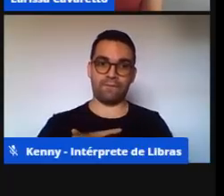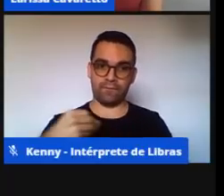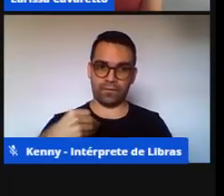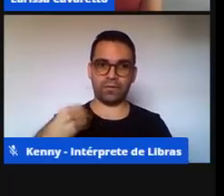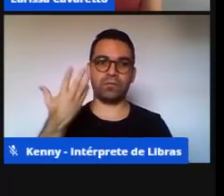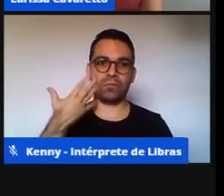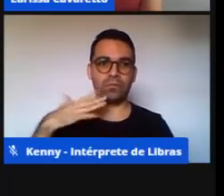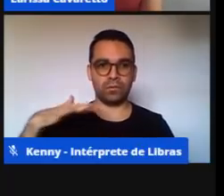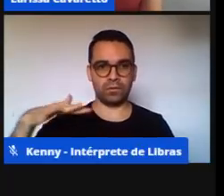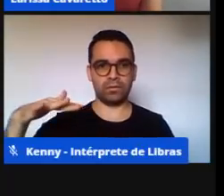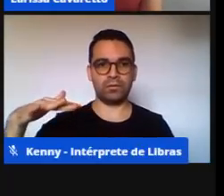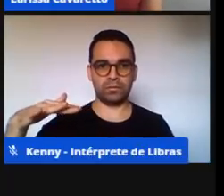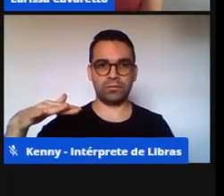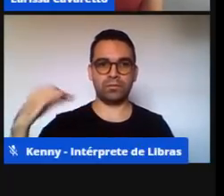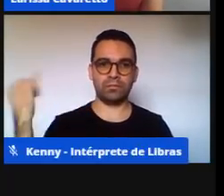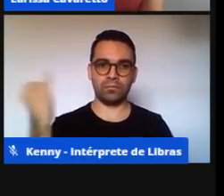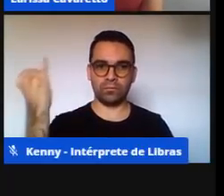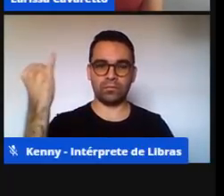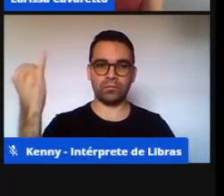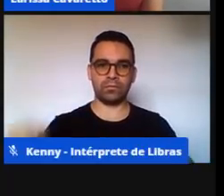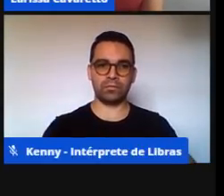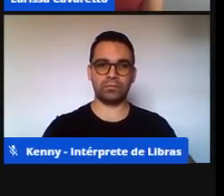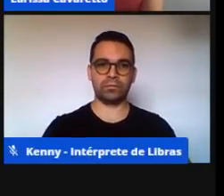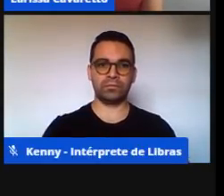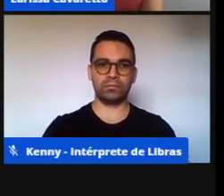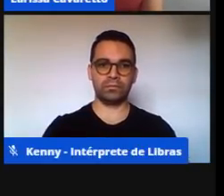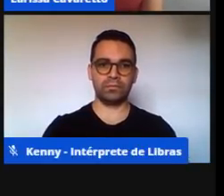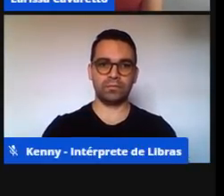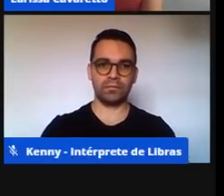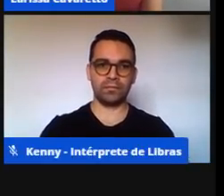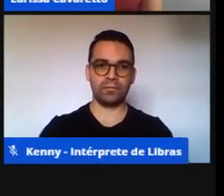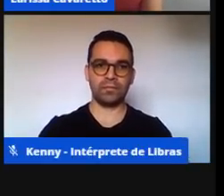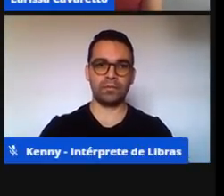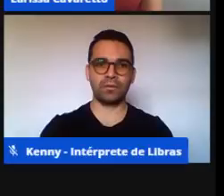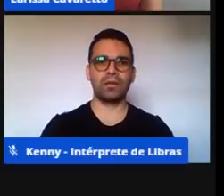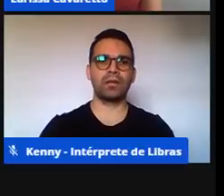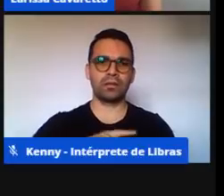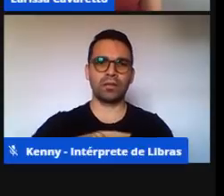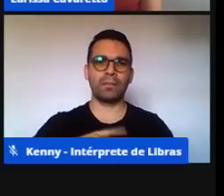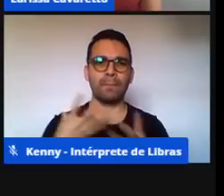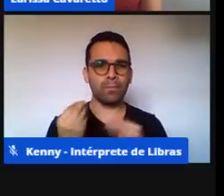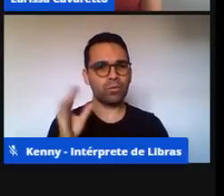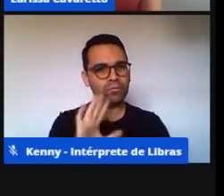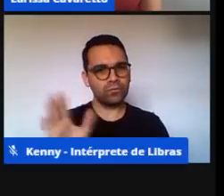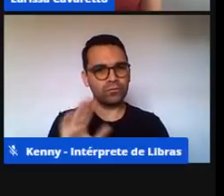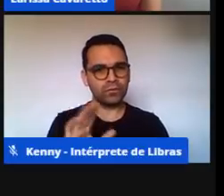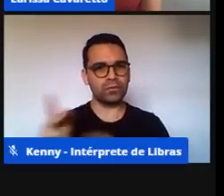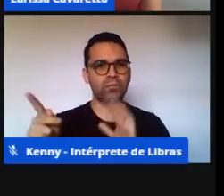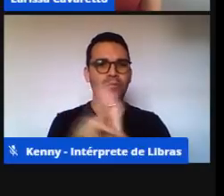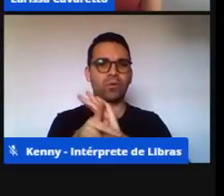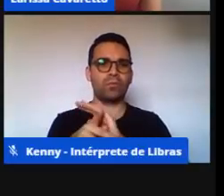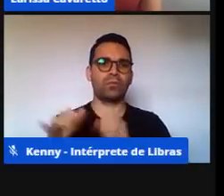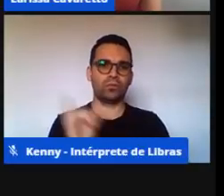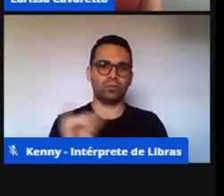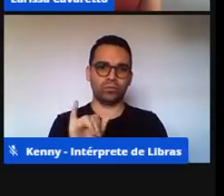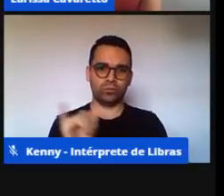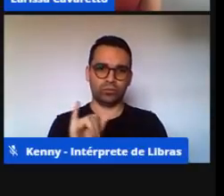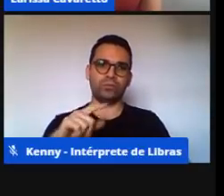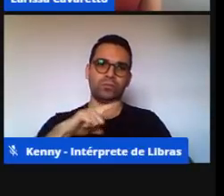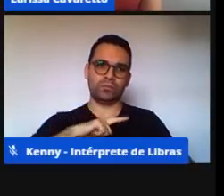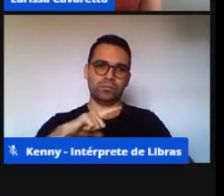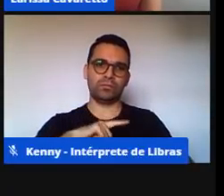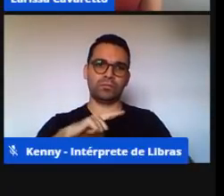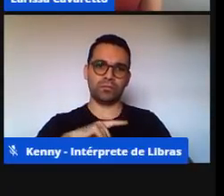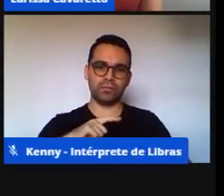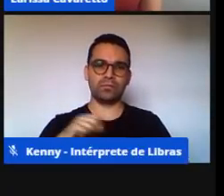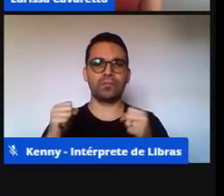adaptadas conforme a faixa etária. Tem muito material na internet, muito vídeo que pode ser utilizado, pode ser aproveitado. Até tem um vídeo